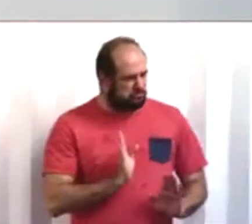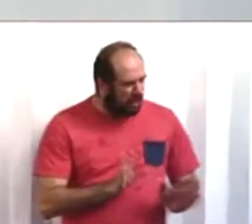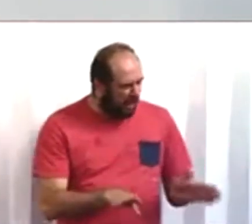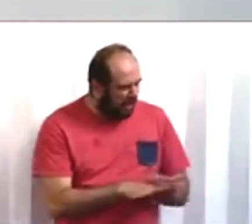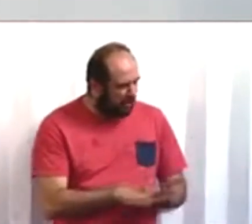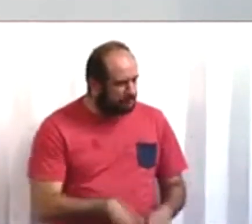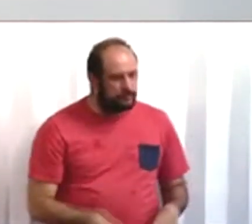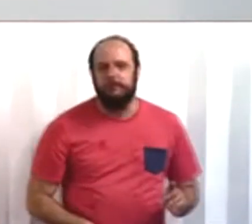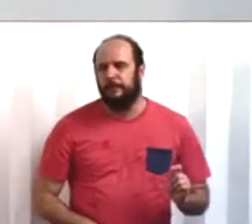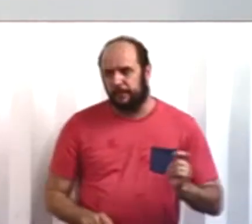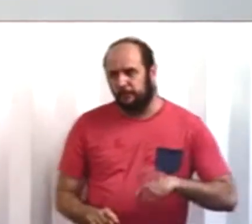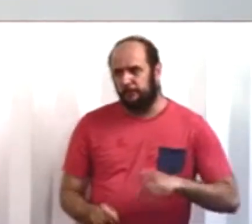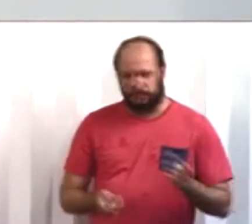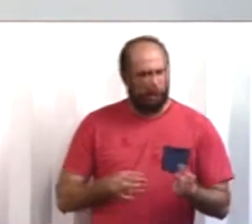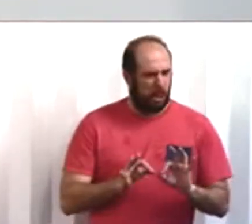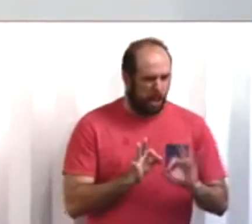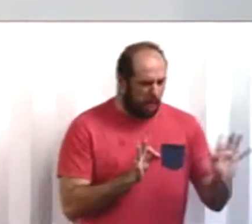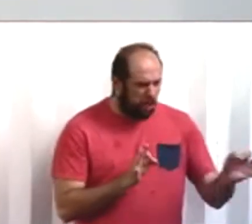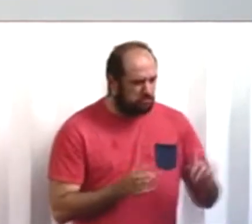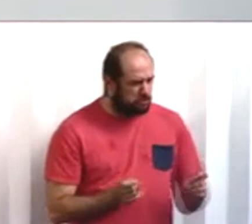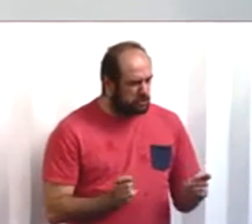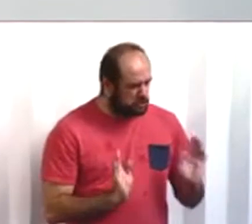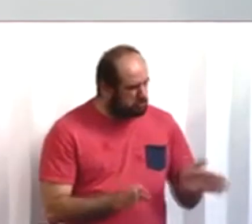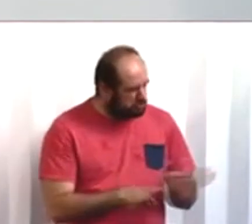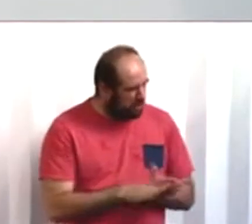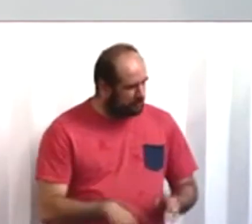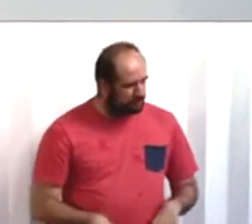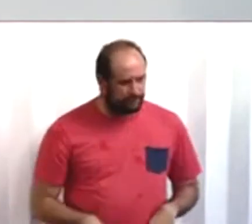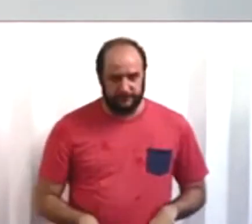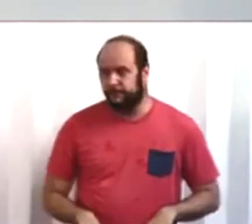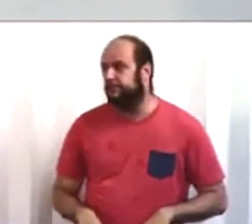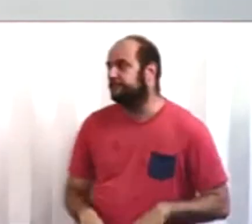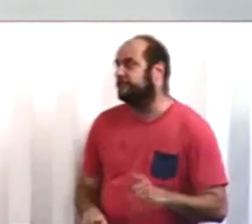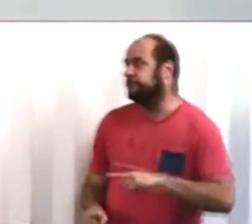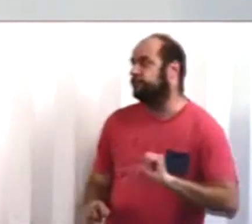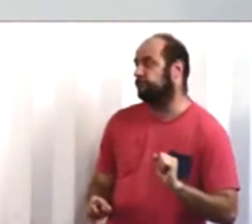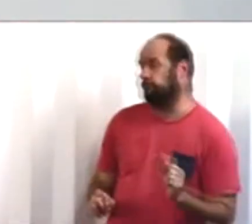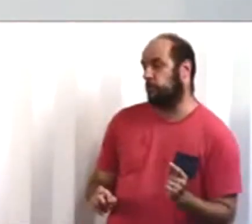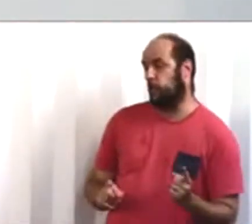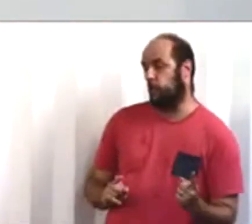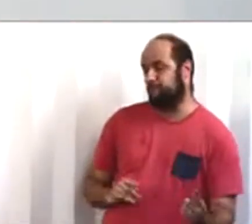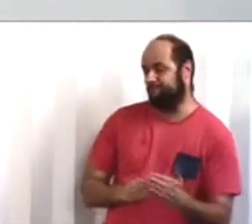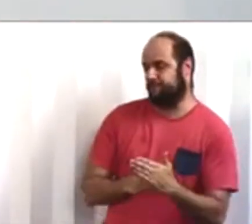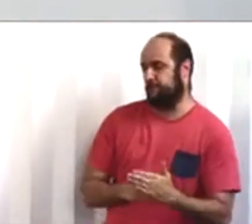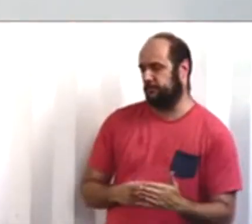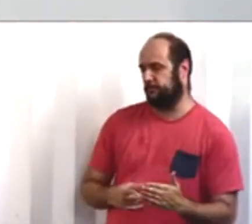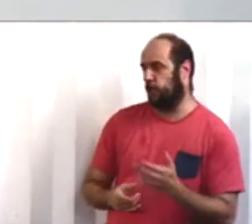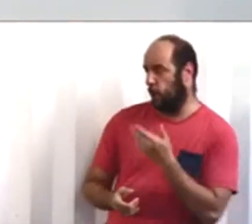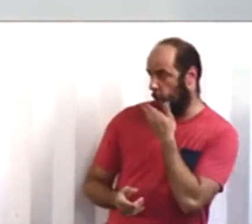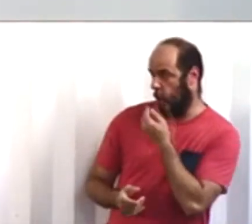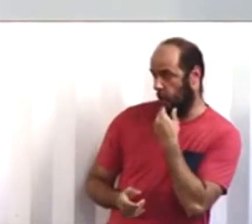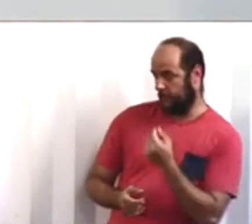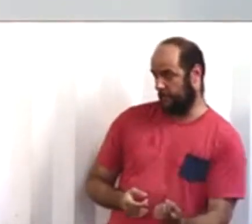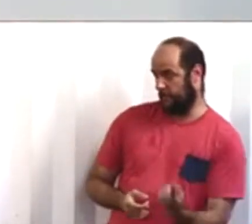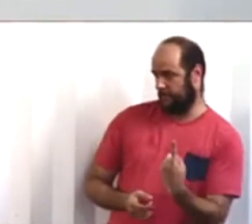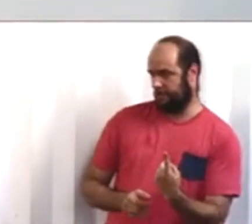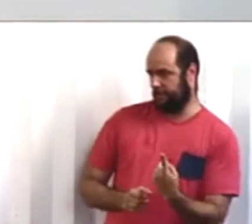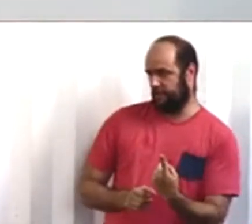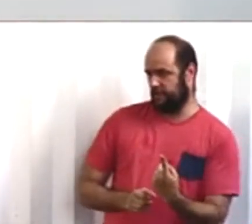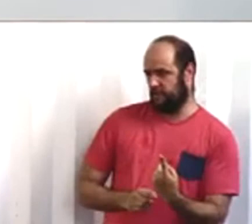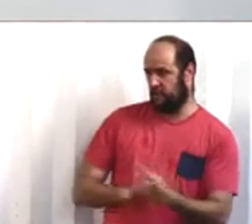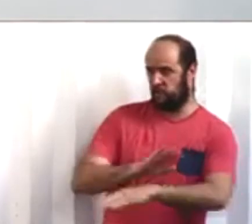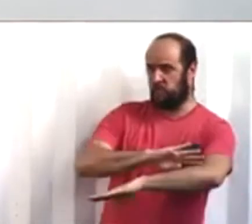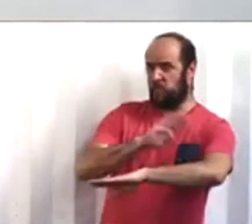logo? O caminho de vocês é tão distante. Eles dizem, algo foi interrompido. Um homem apareceu-nos no alto